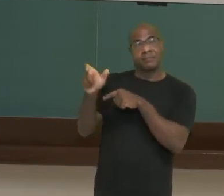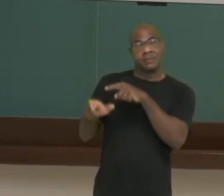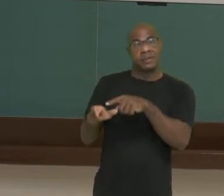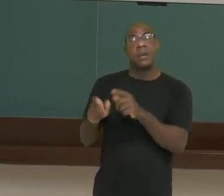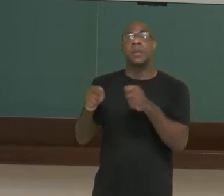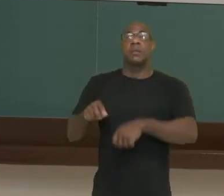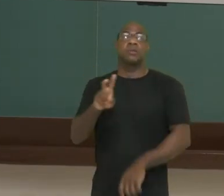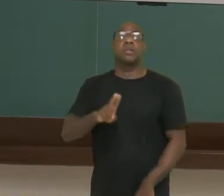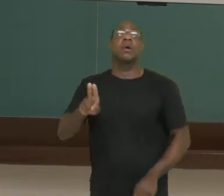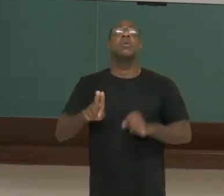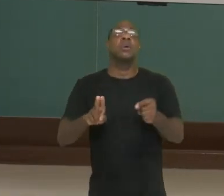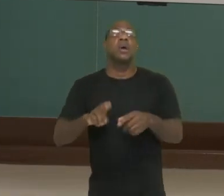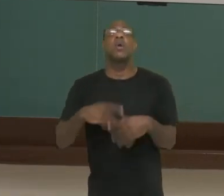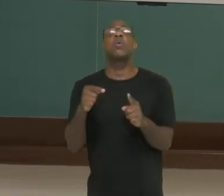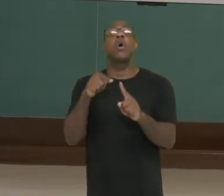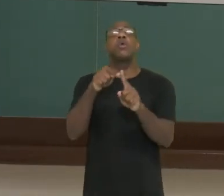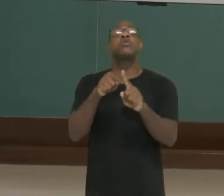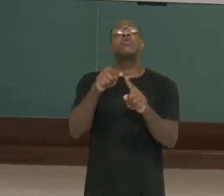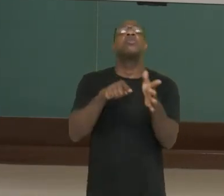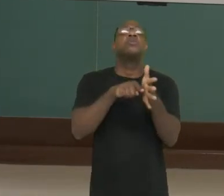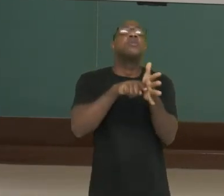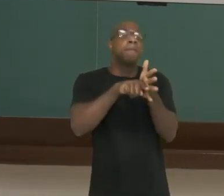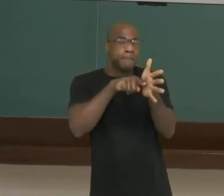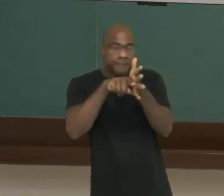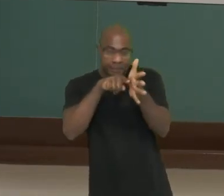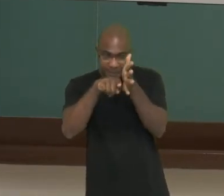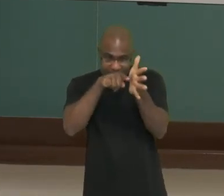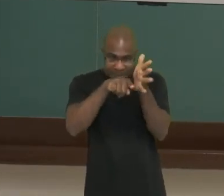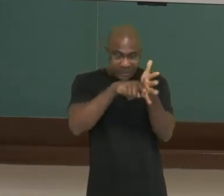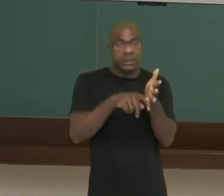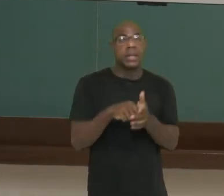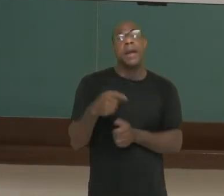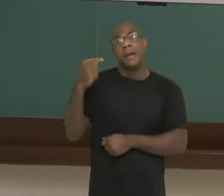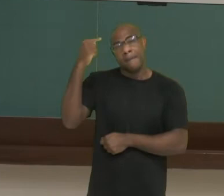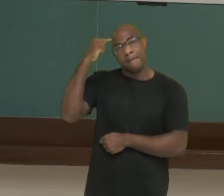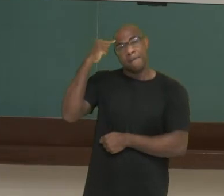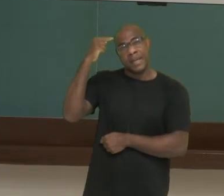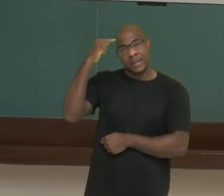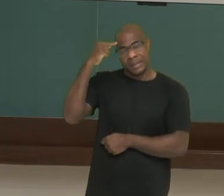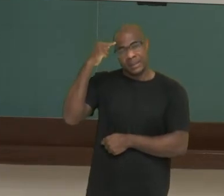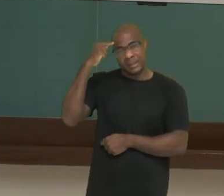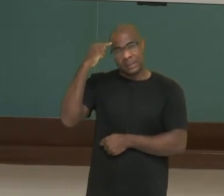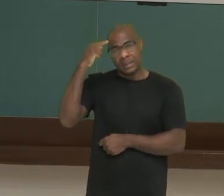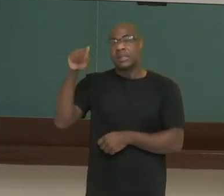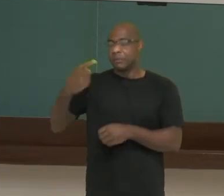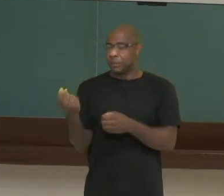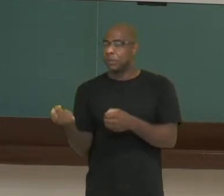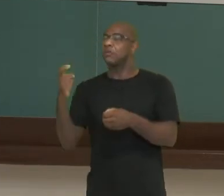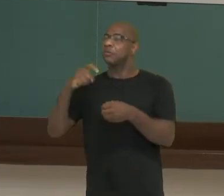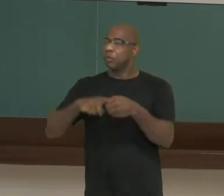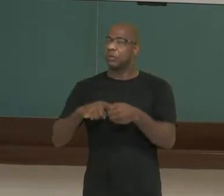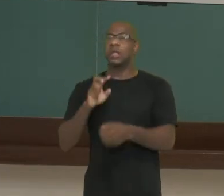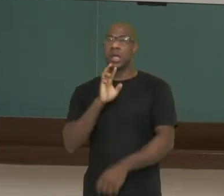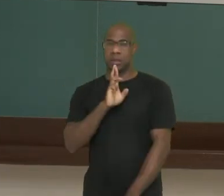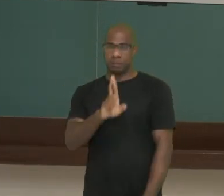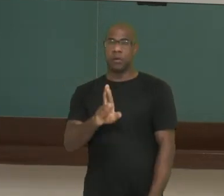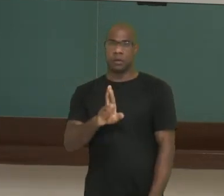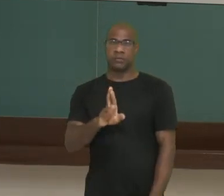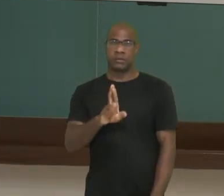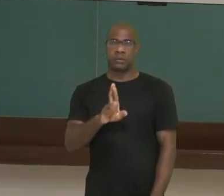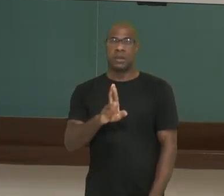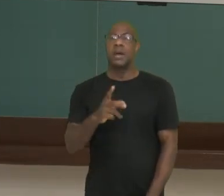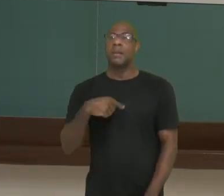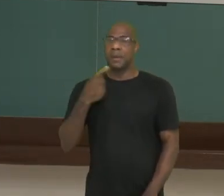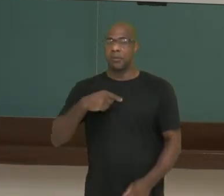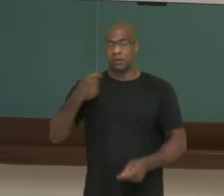utilizar qual tipo de pesquisa, pessoal? Pensa um pouquinho e eu já volto com a resposta para a gente discutir